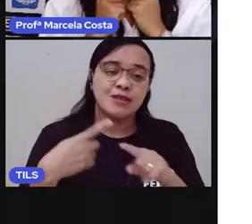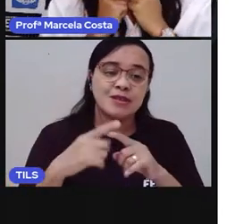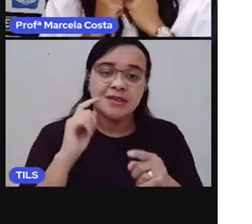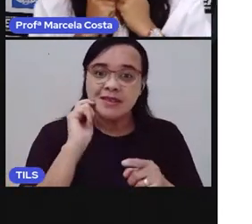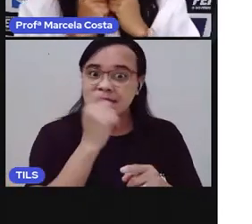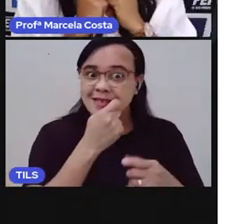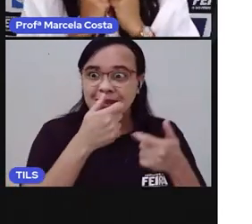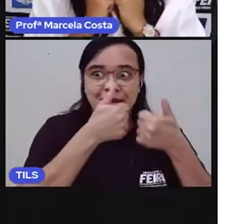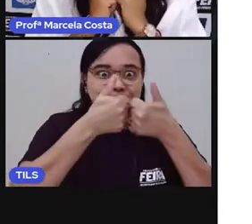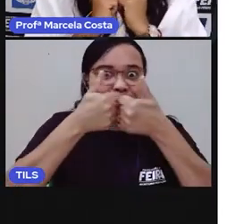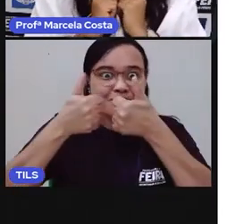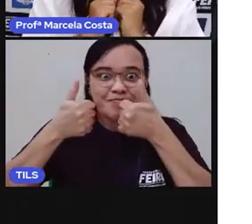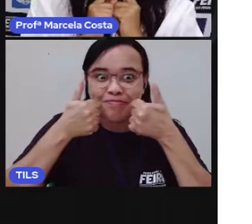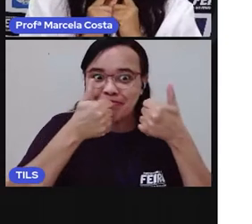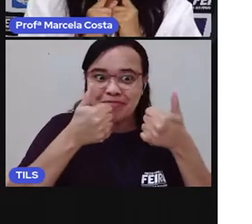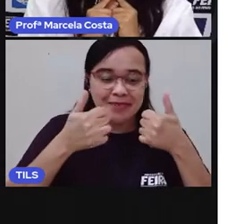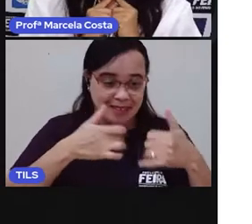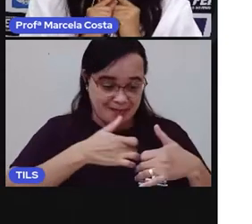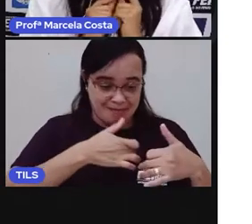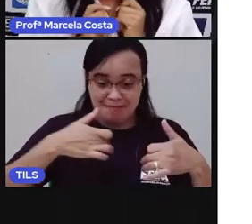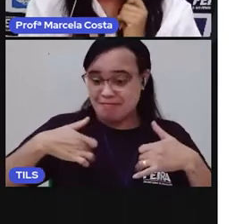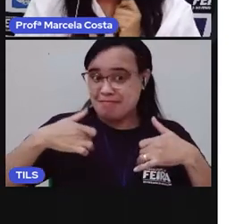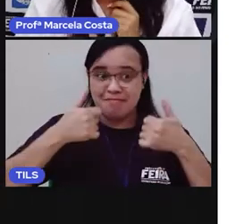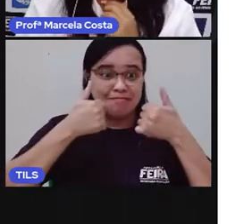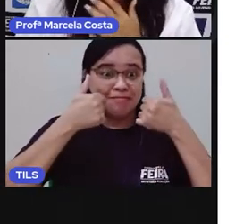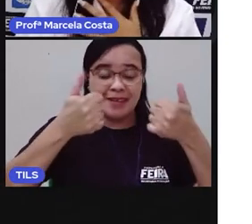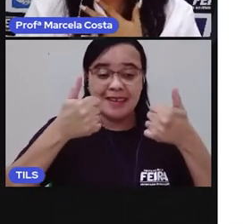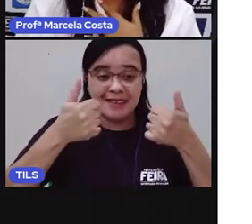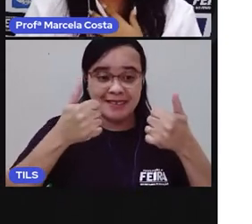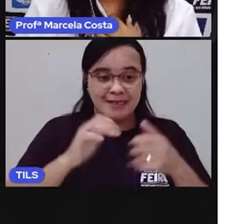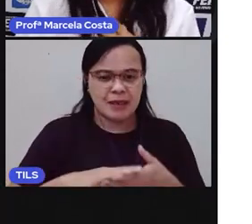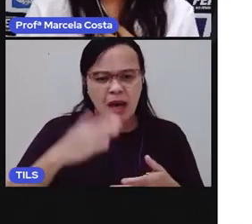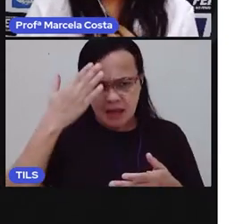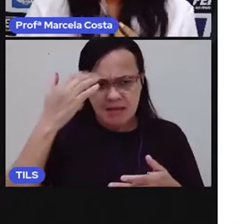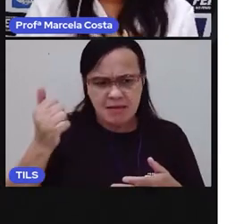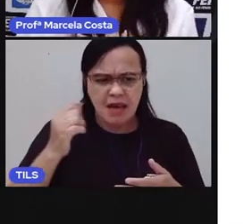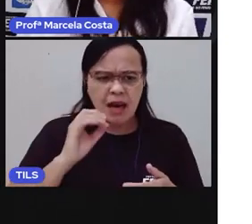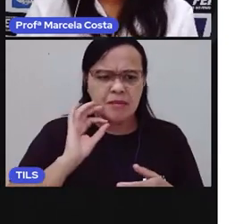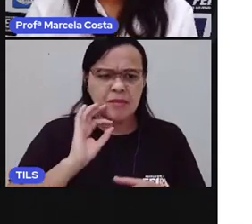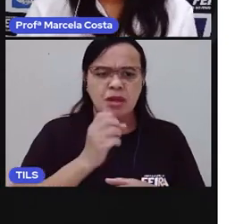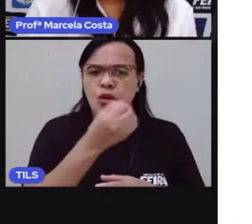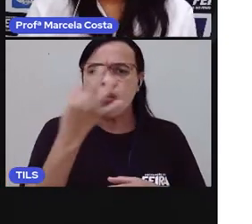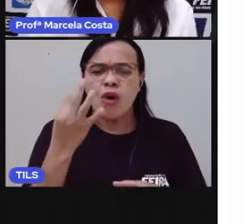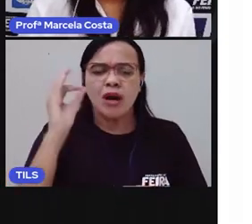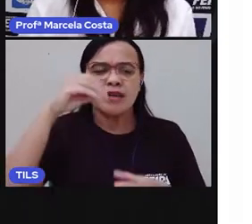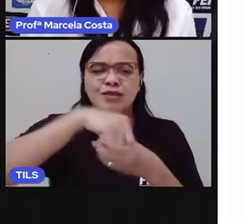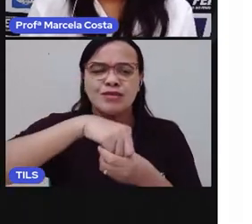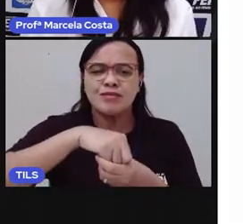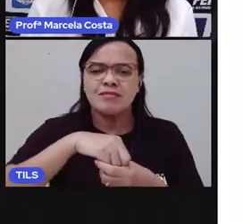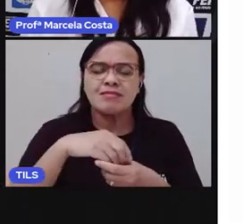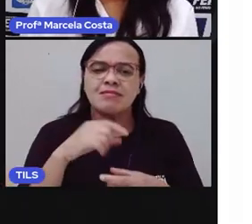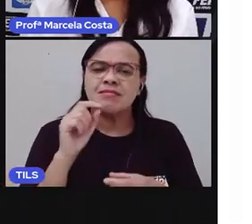na nossa boca. Você sabe quantos dentes tem aí na sua boca?